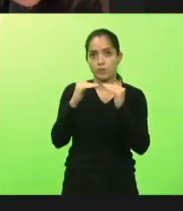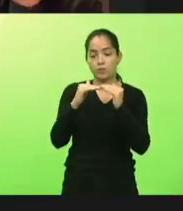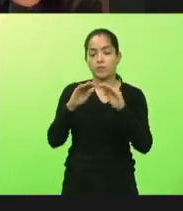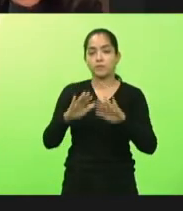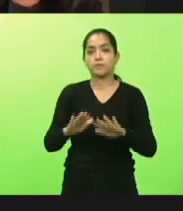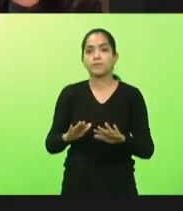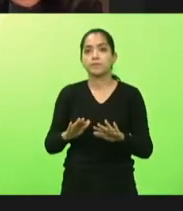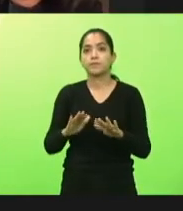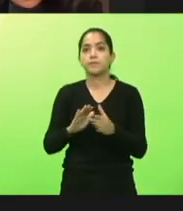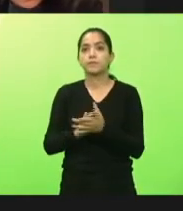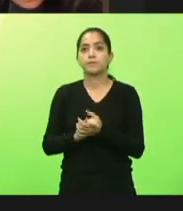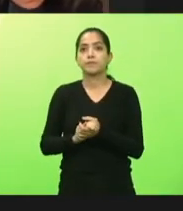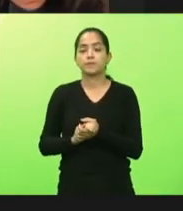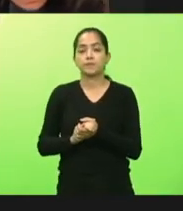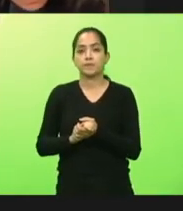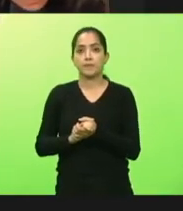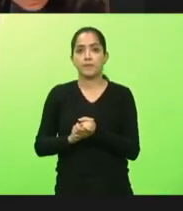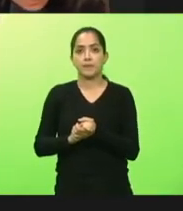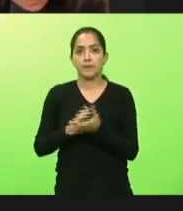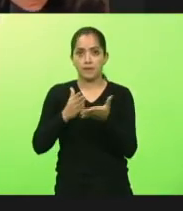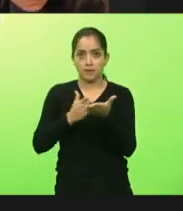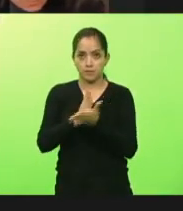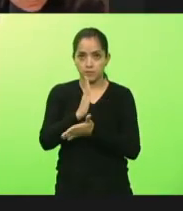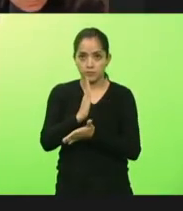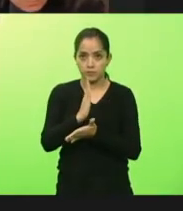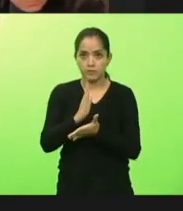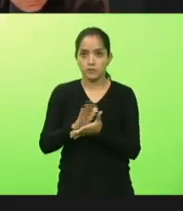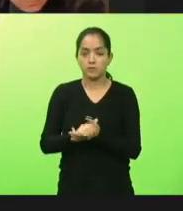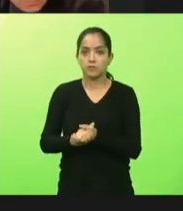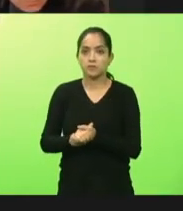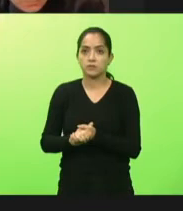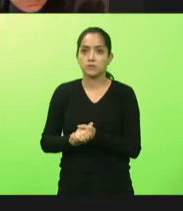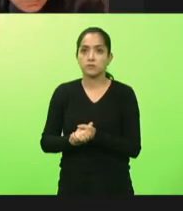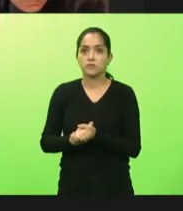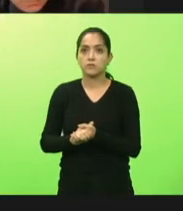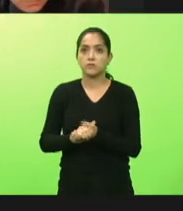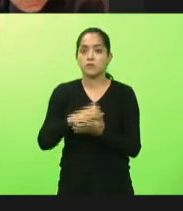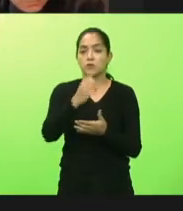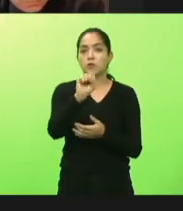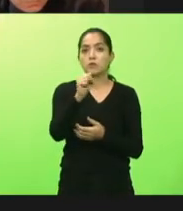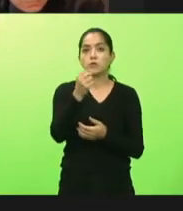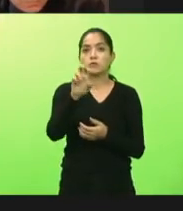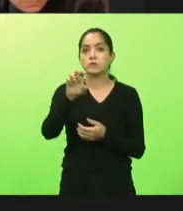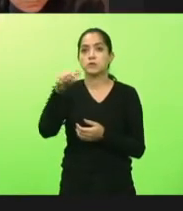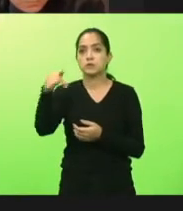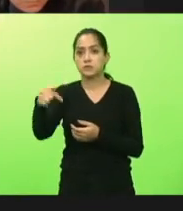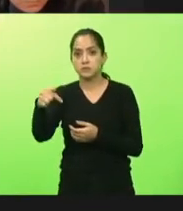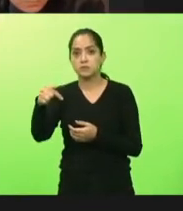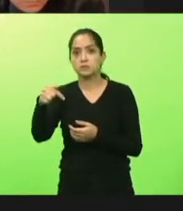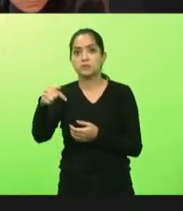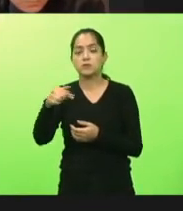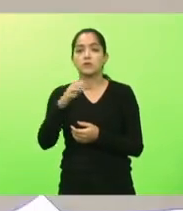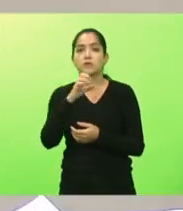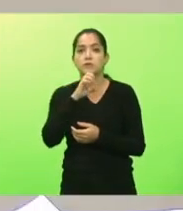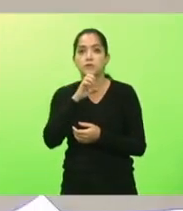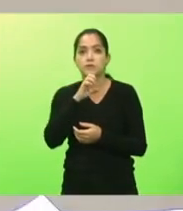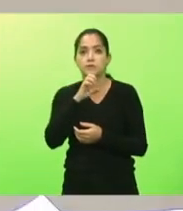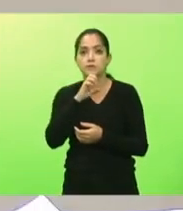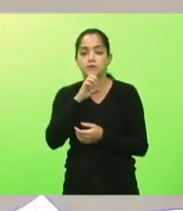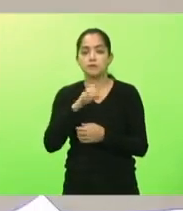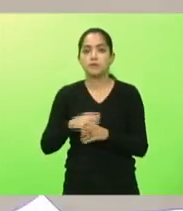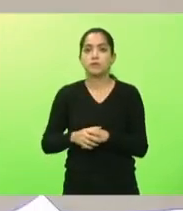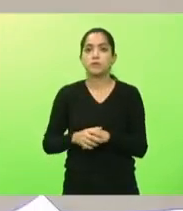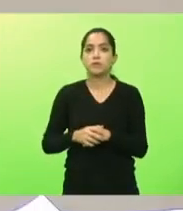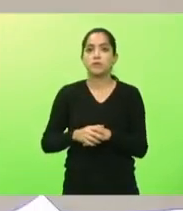que aprovam, permaneçam como se encontram. Aprovado por unanimidade. Requerimento 857, autoria deputado Felipe Estevão, solicitando ao